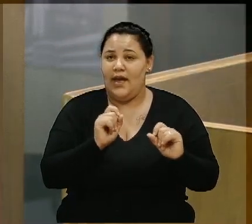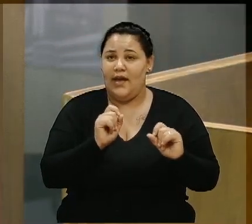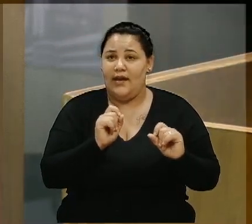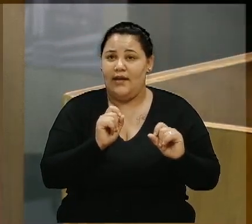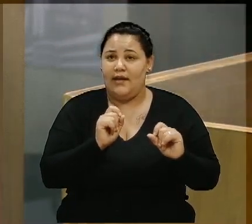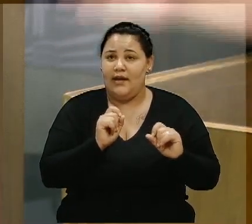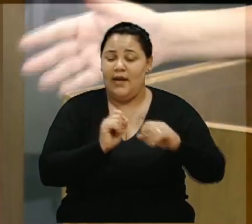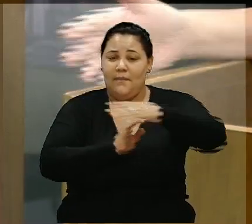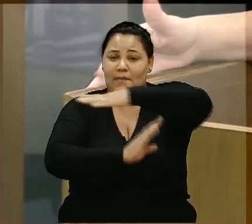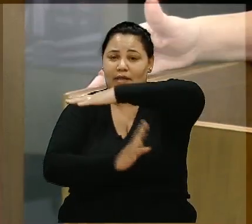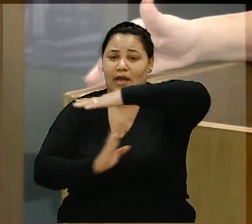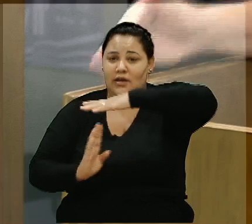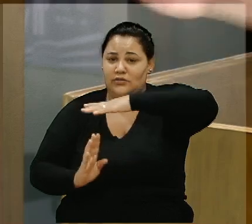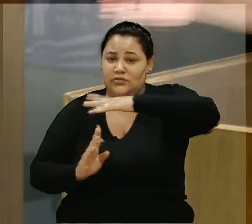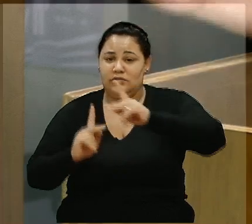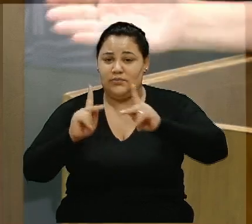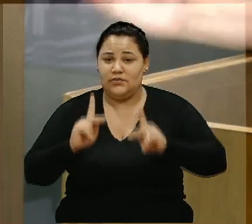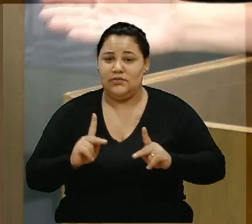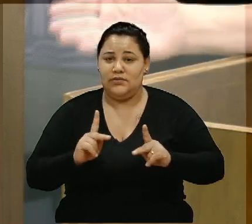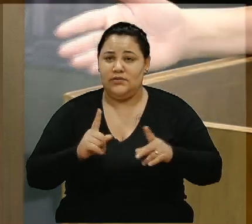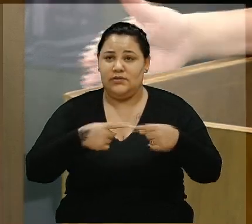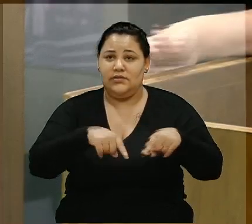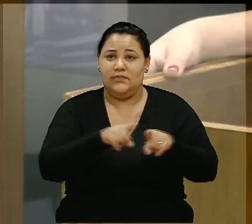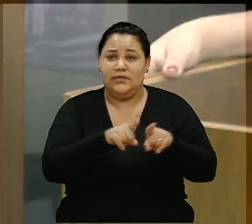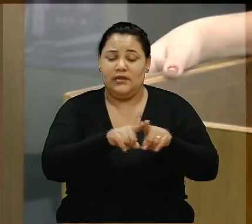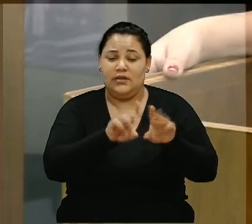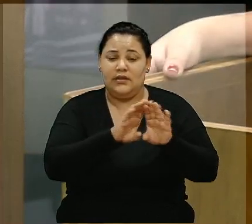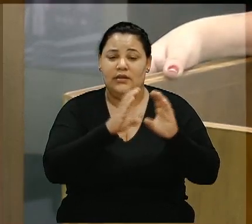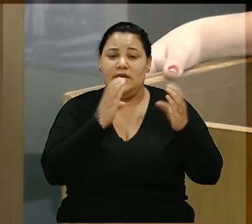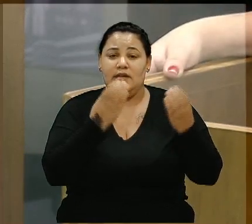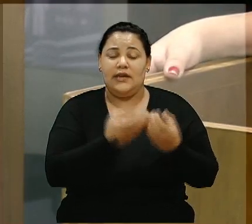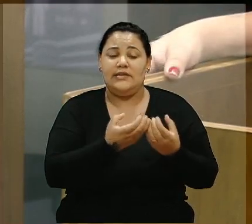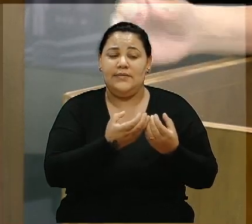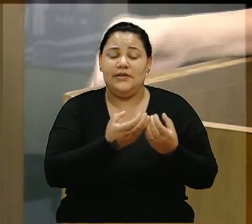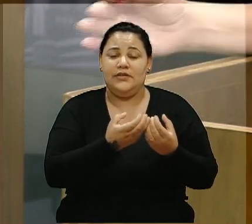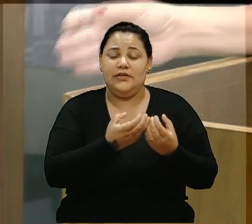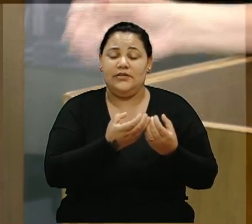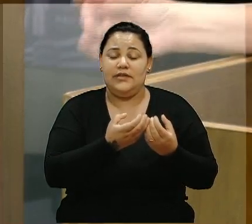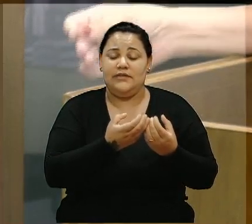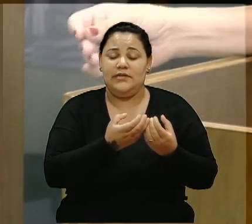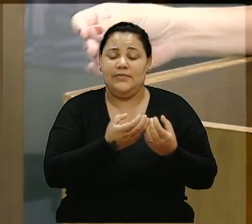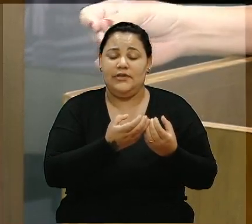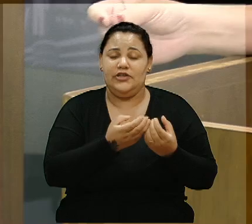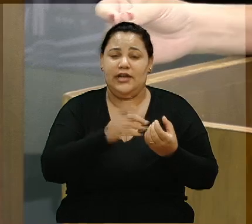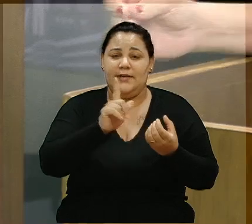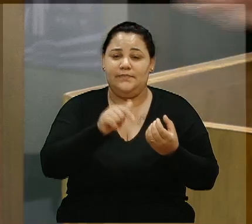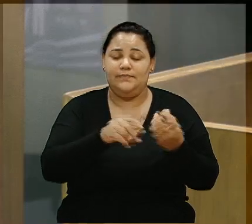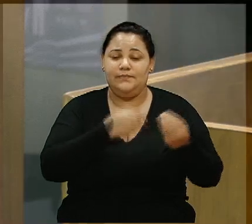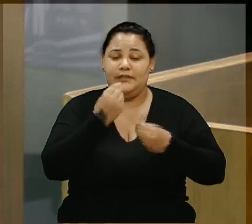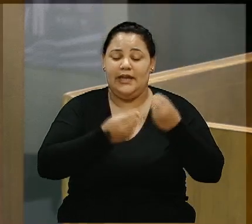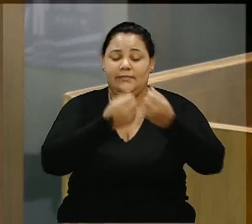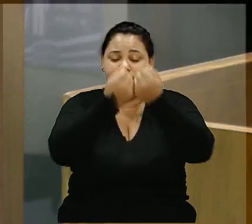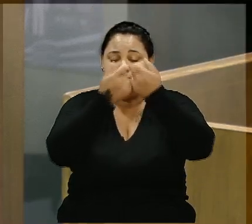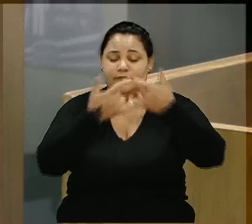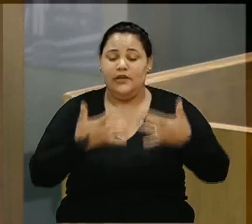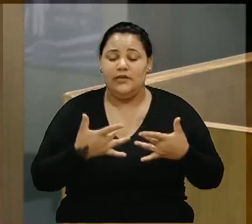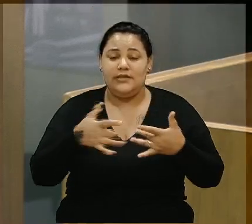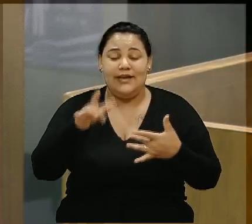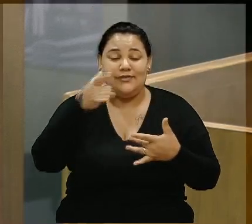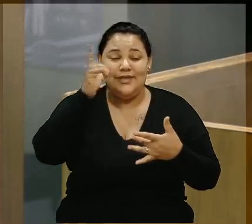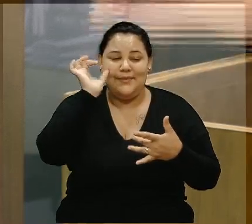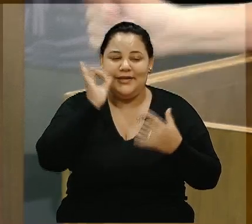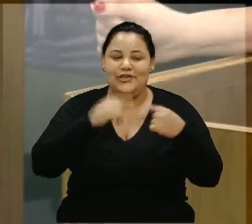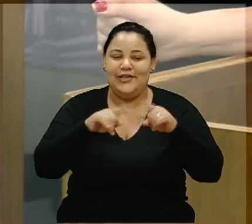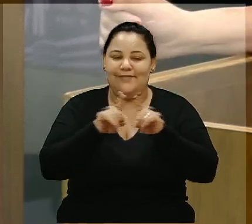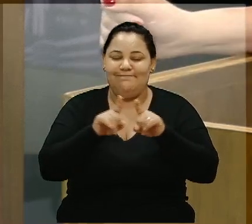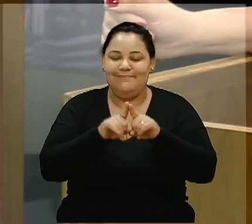as pessoas da nossa comunidade, o que elas entendem por pedágio? Como eu falei ontem aqui nessa casa, eu fui